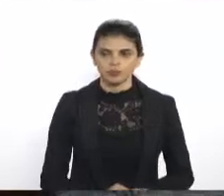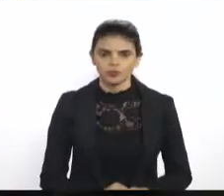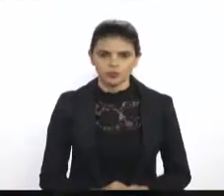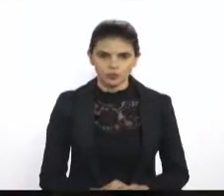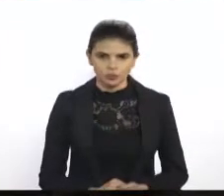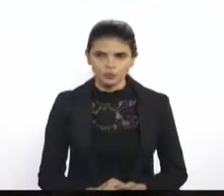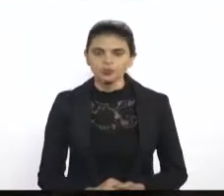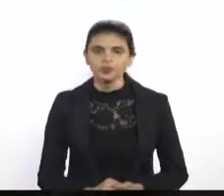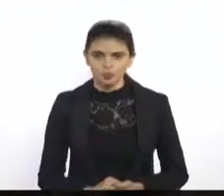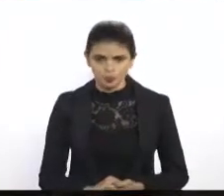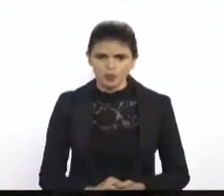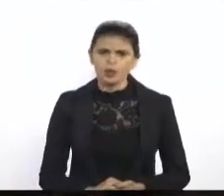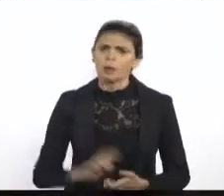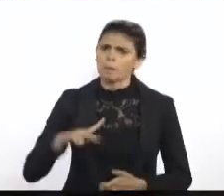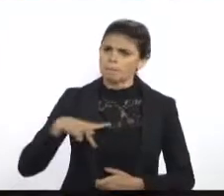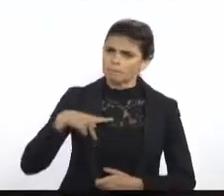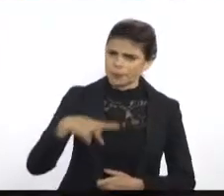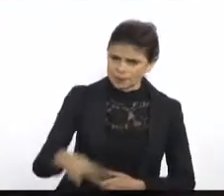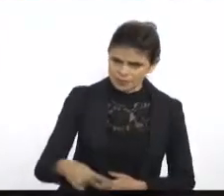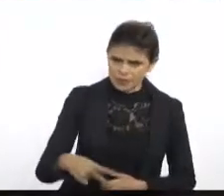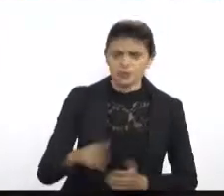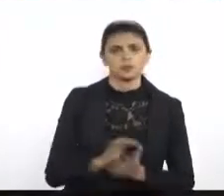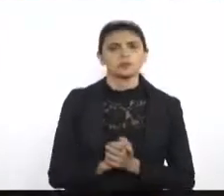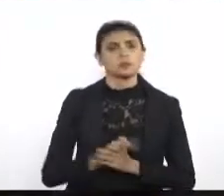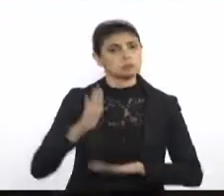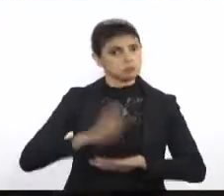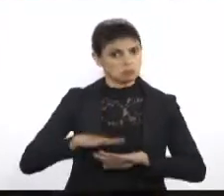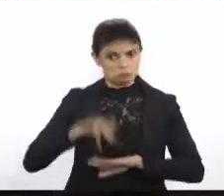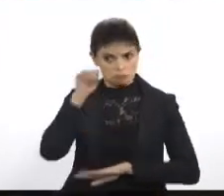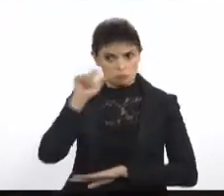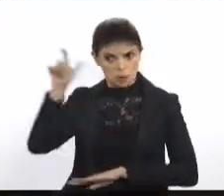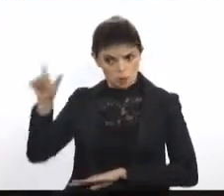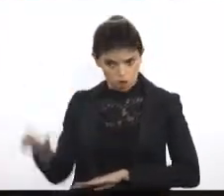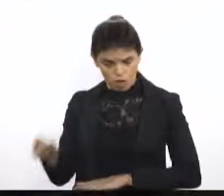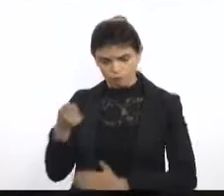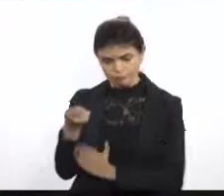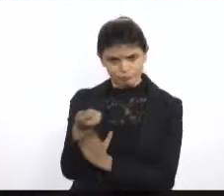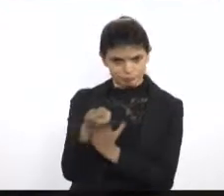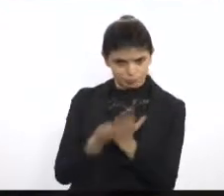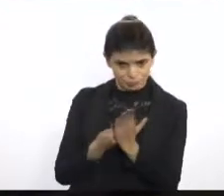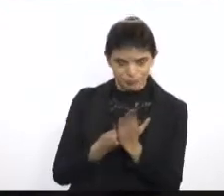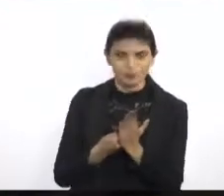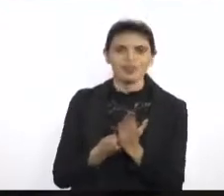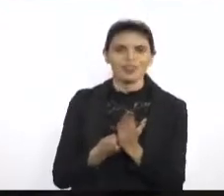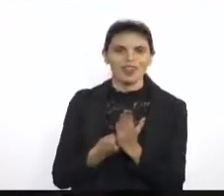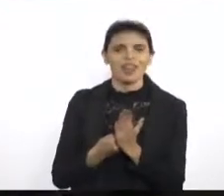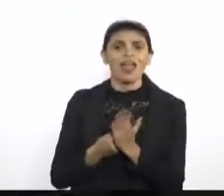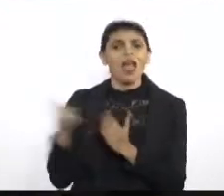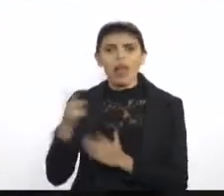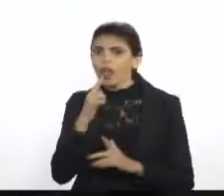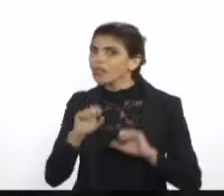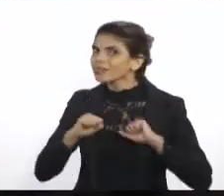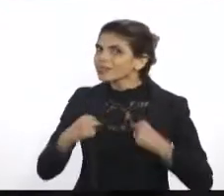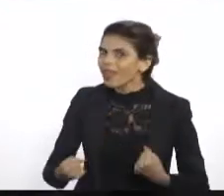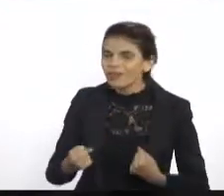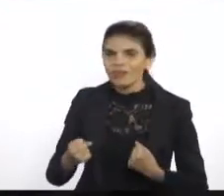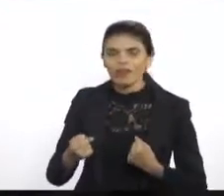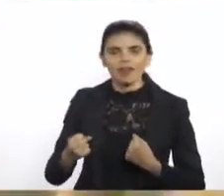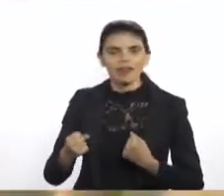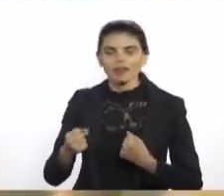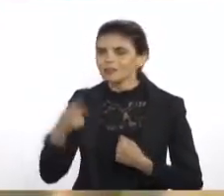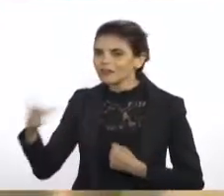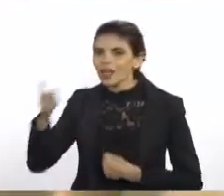Senhor presidente, como o próprio nome da autora do projeto diz, a enfermeira Regiane está aqui no parlamento para defender os interesses da sua